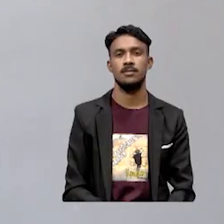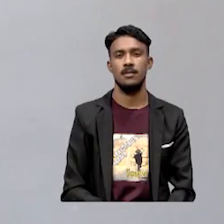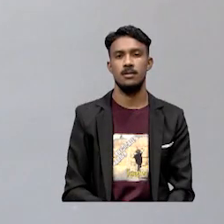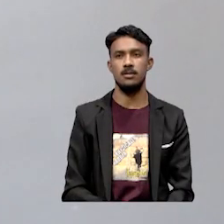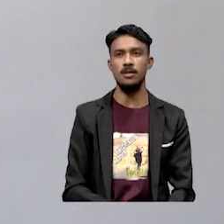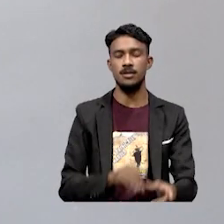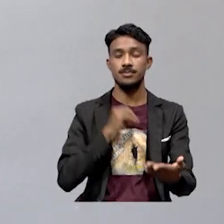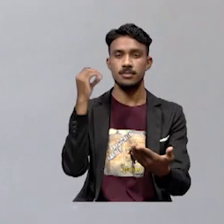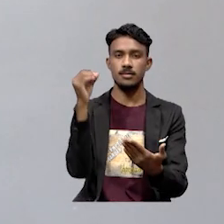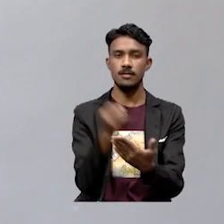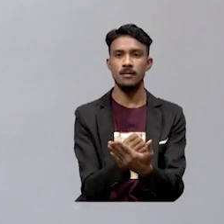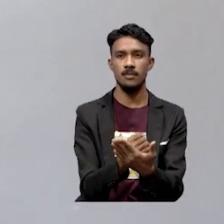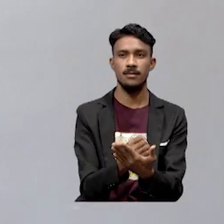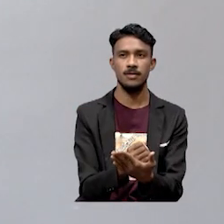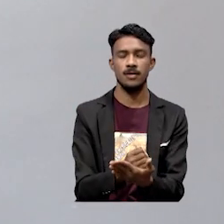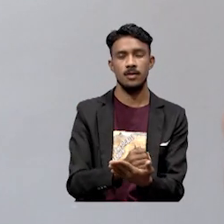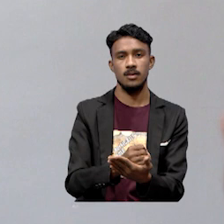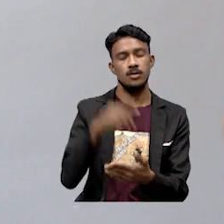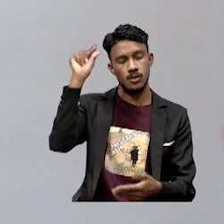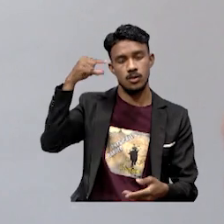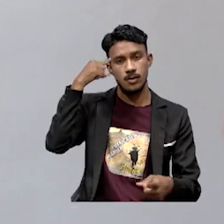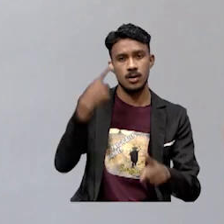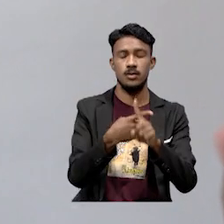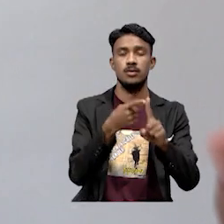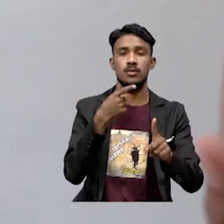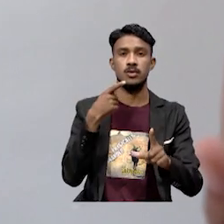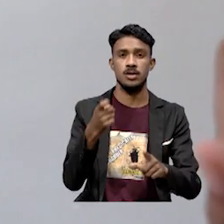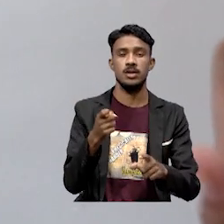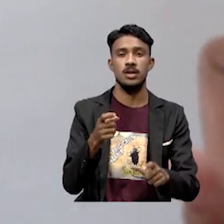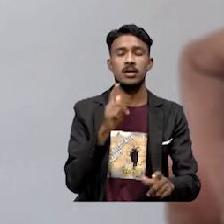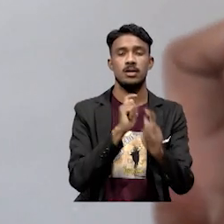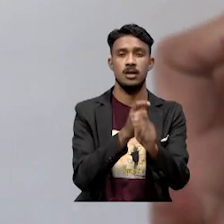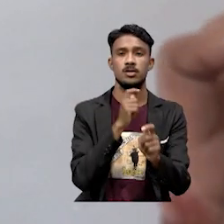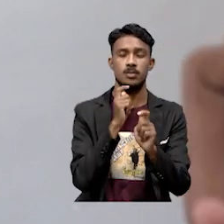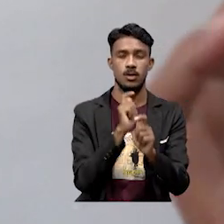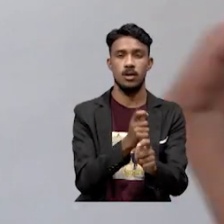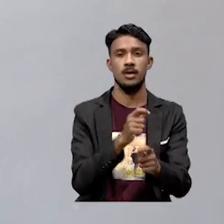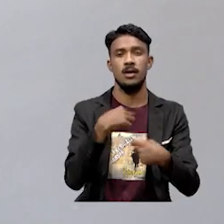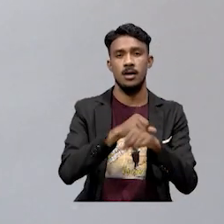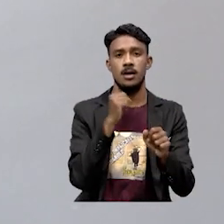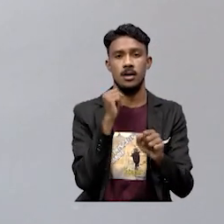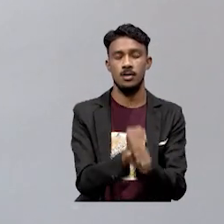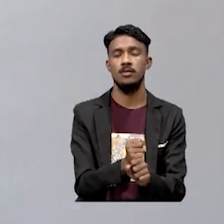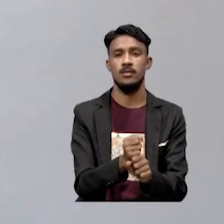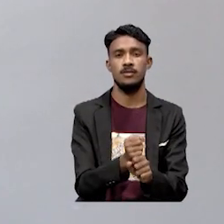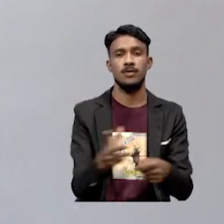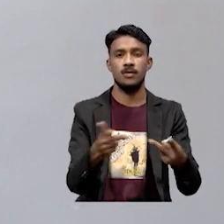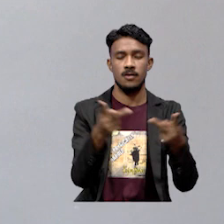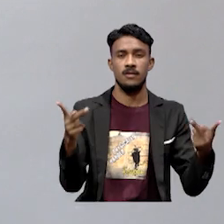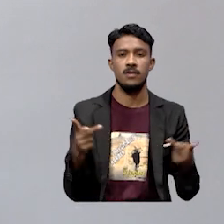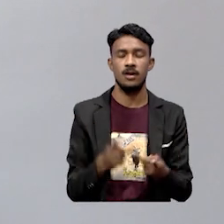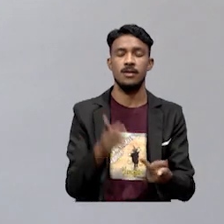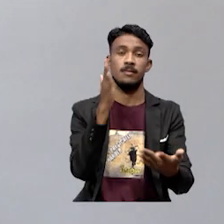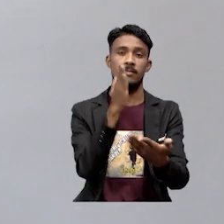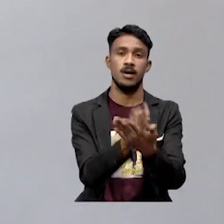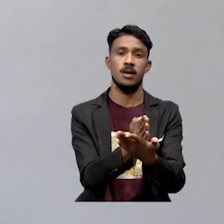Objetivo do governo Liusi, Direção Transporte Terrestre, que cria, estabelece, patin paraja